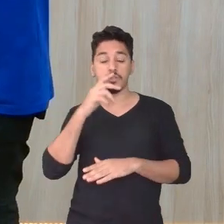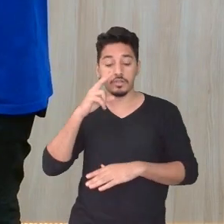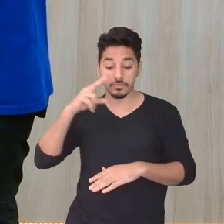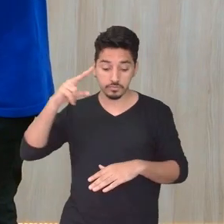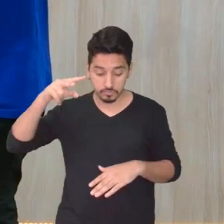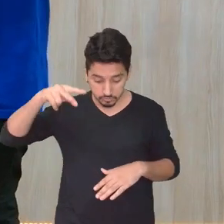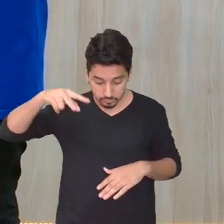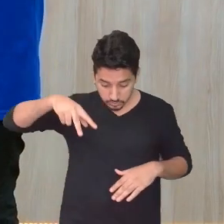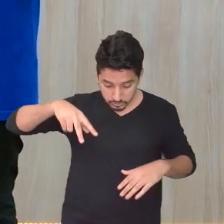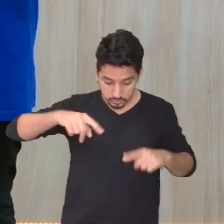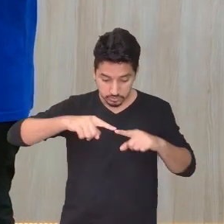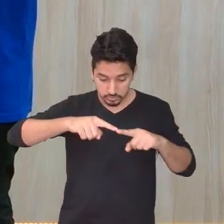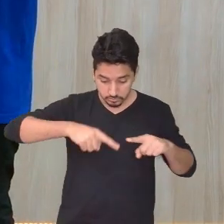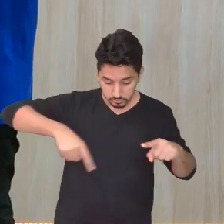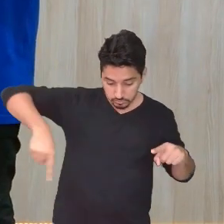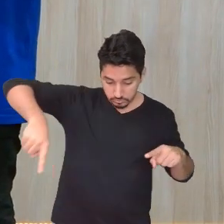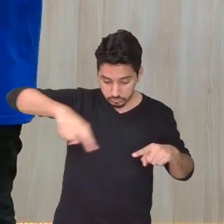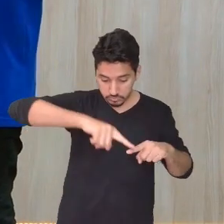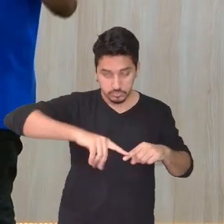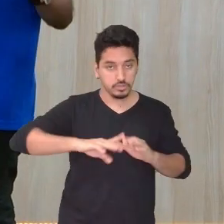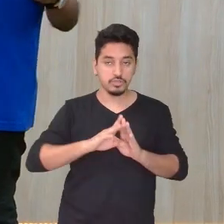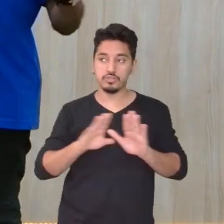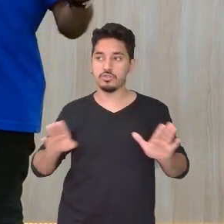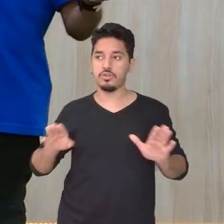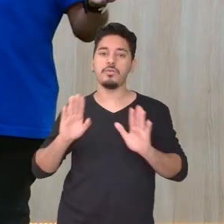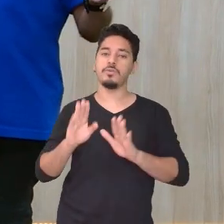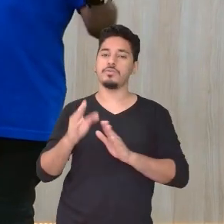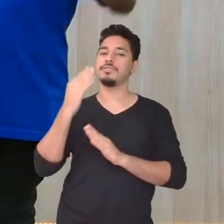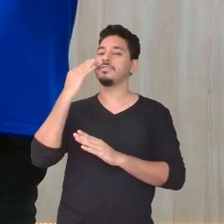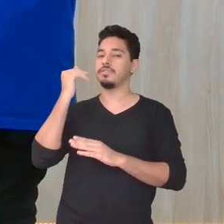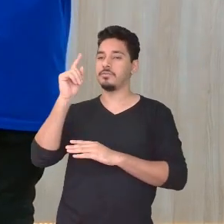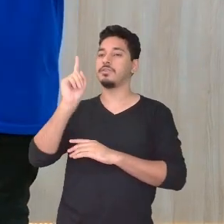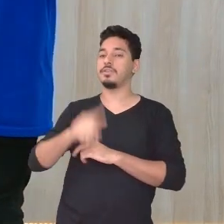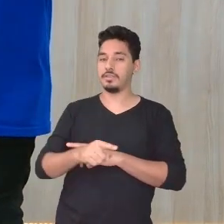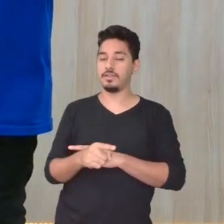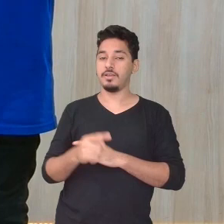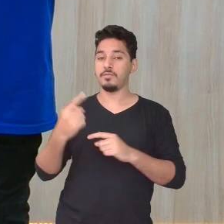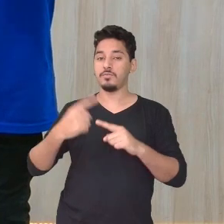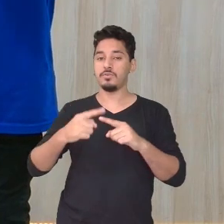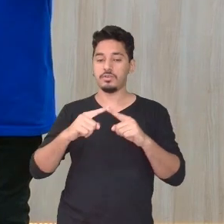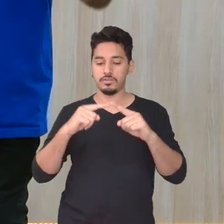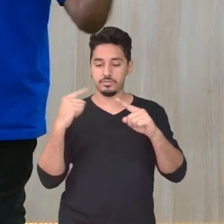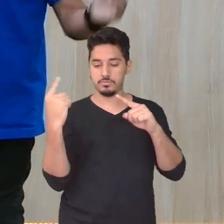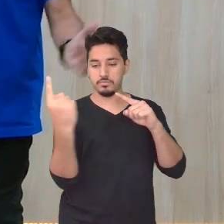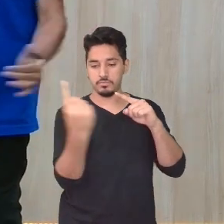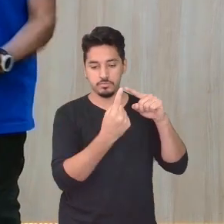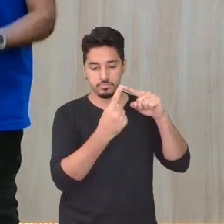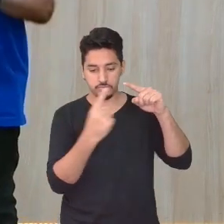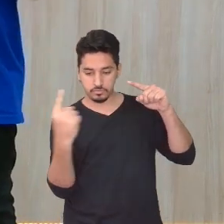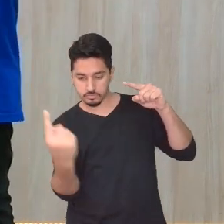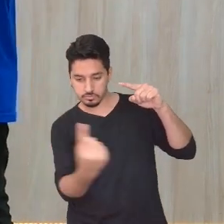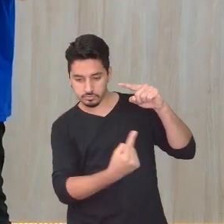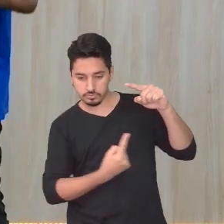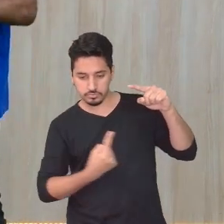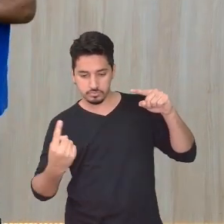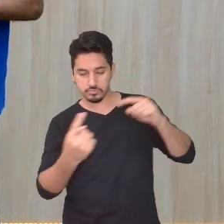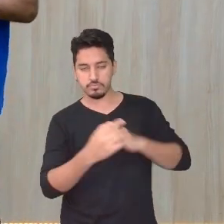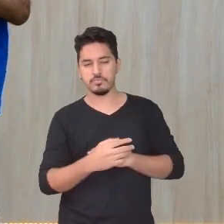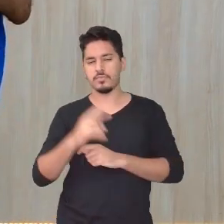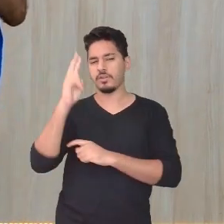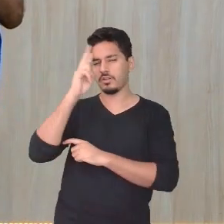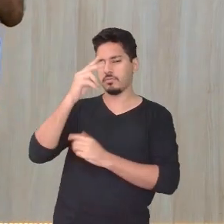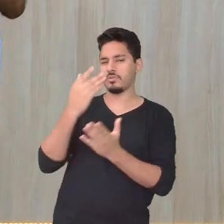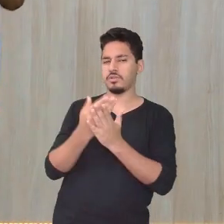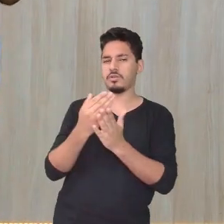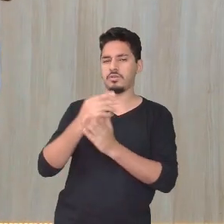cima a parte circular, somente. Mas você sabe que ali é um cilindro, né? Que é círculo em cima, círculo embaixo. Lembrando na aula de prisma, que